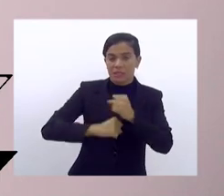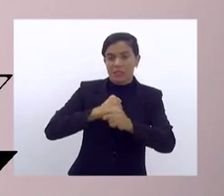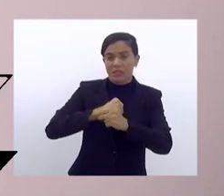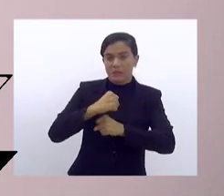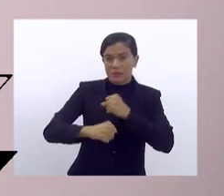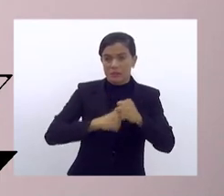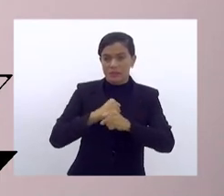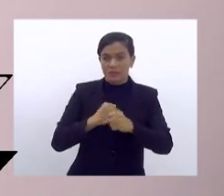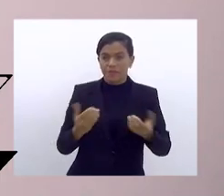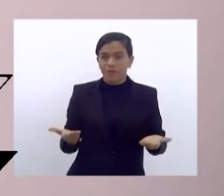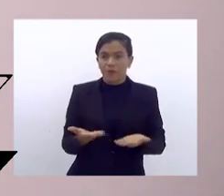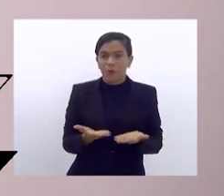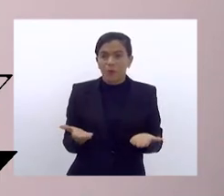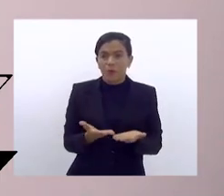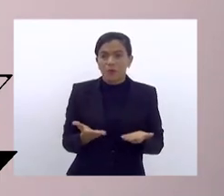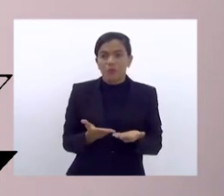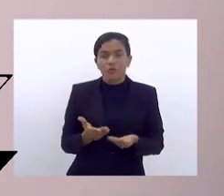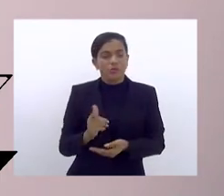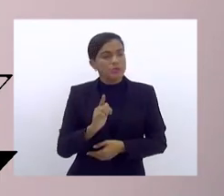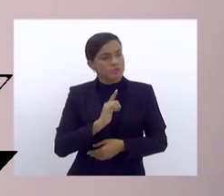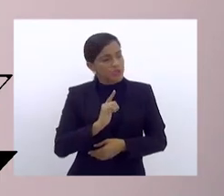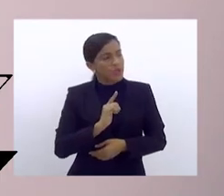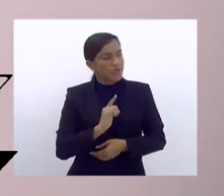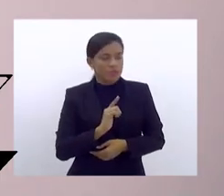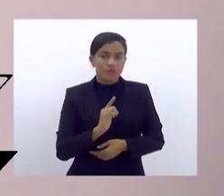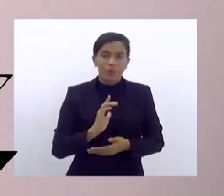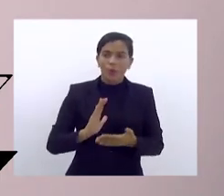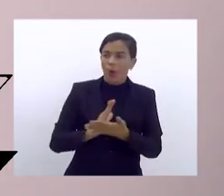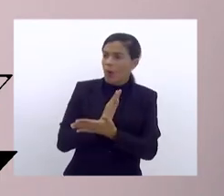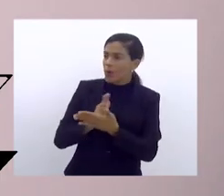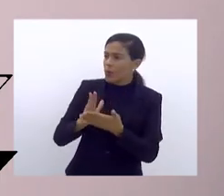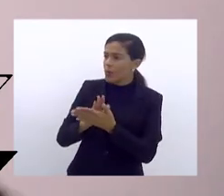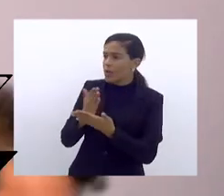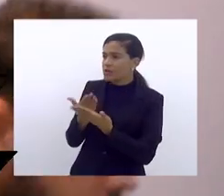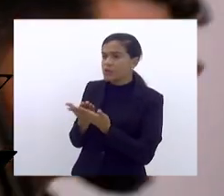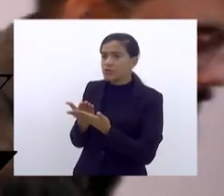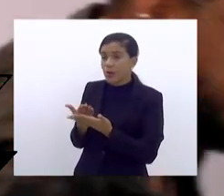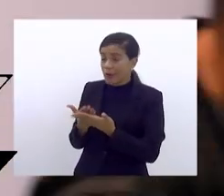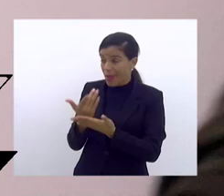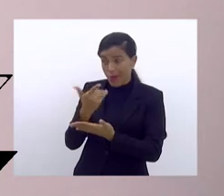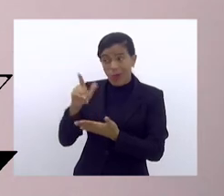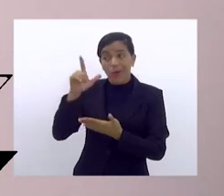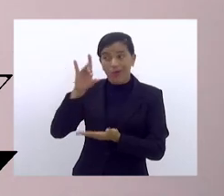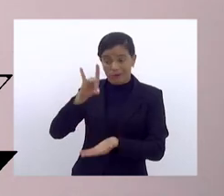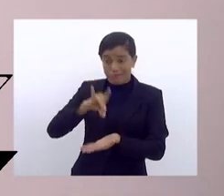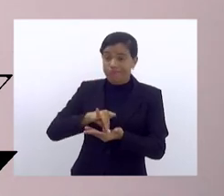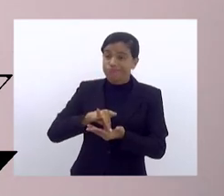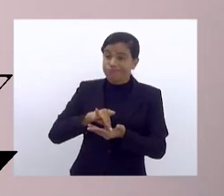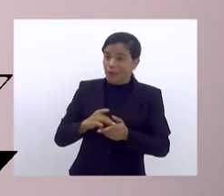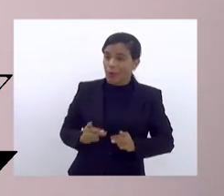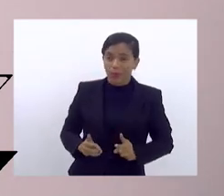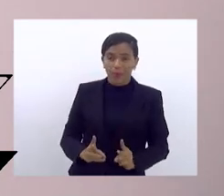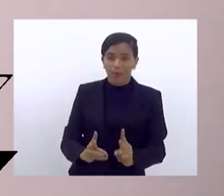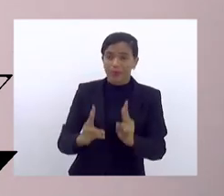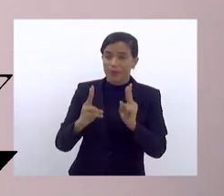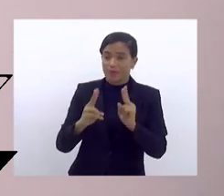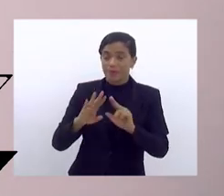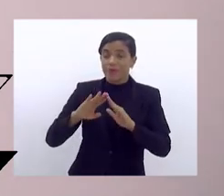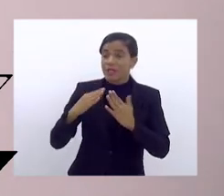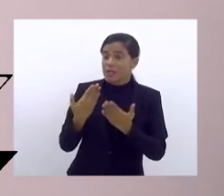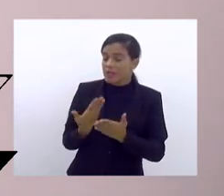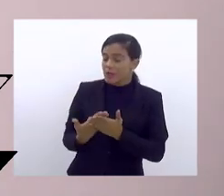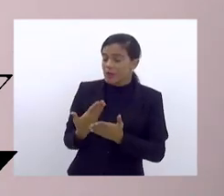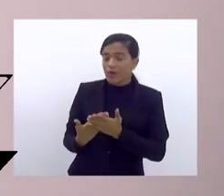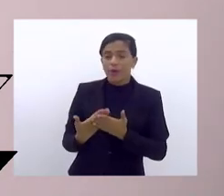hoje a gente está inclusive com algumas escolas essa é uma outra realidade contínua escolas que